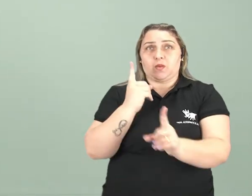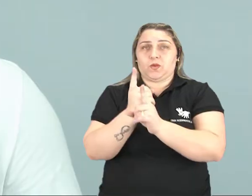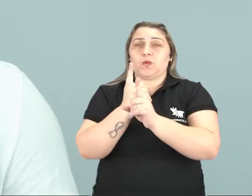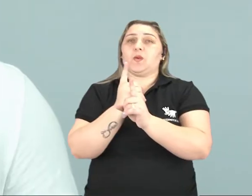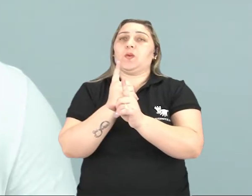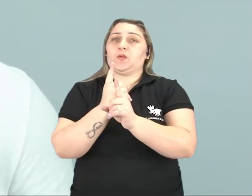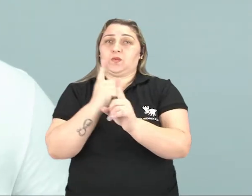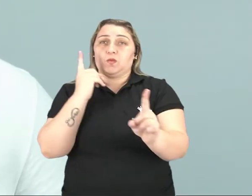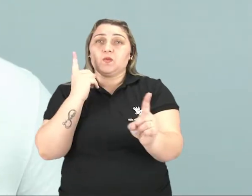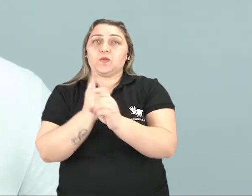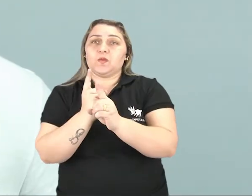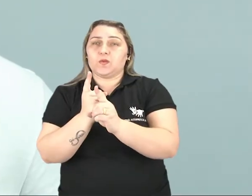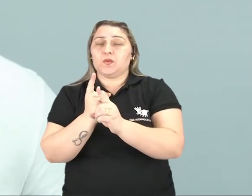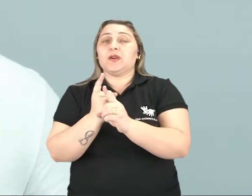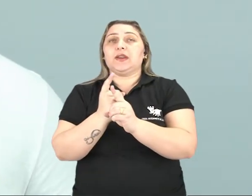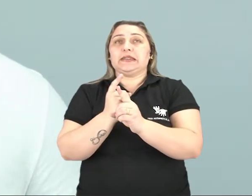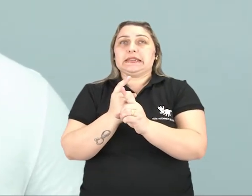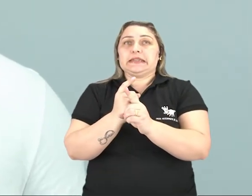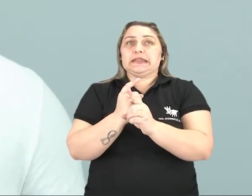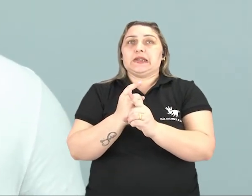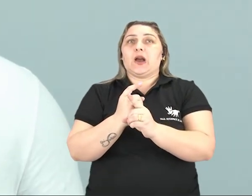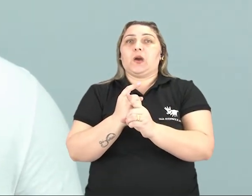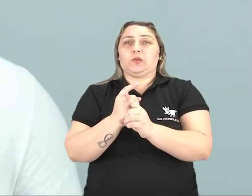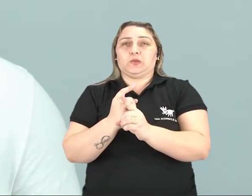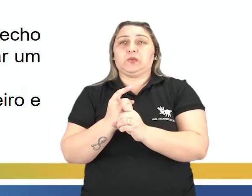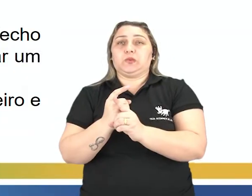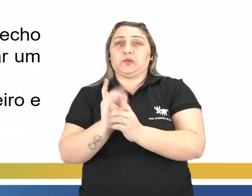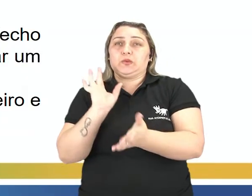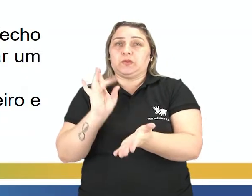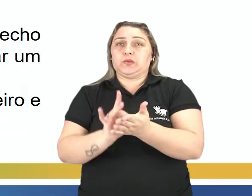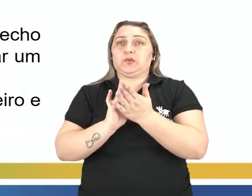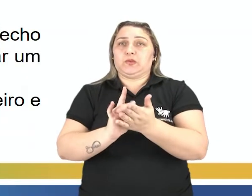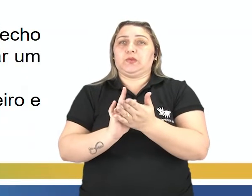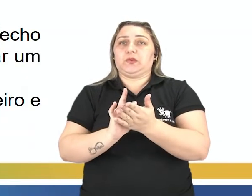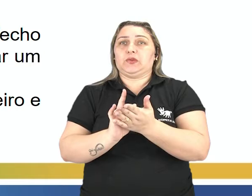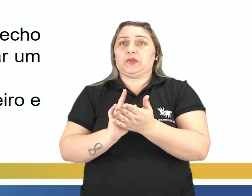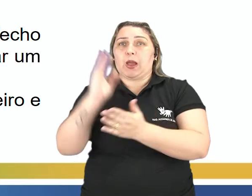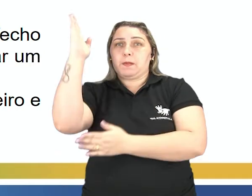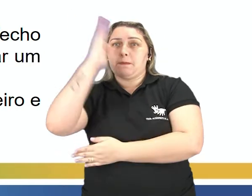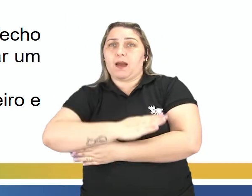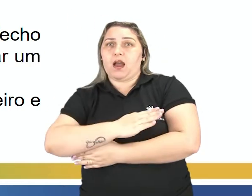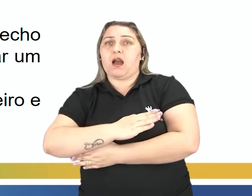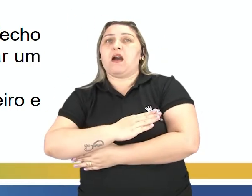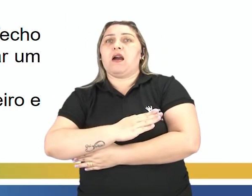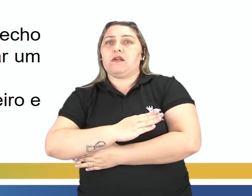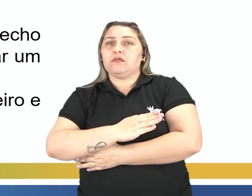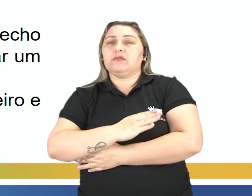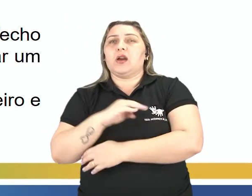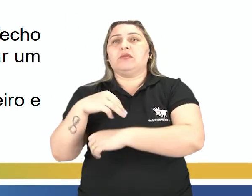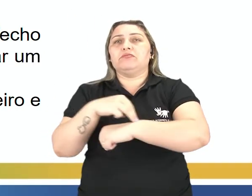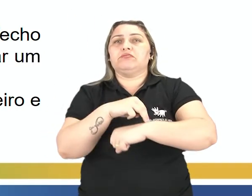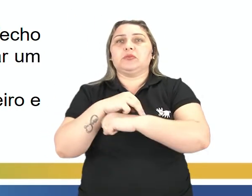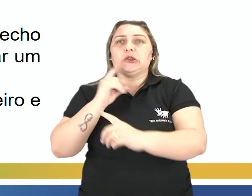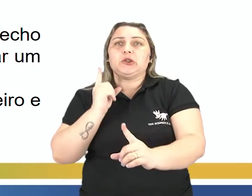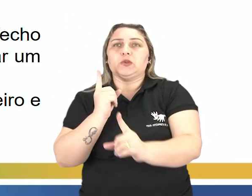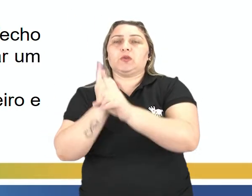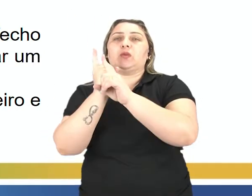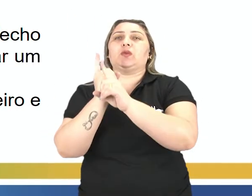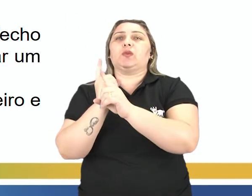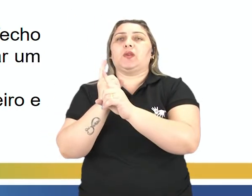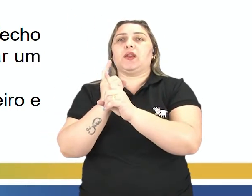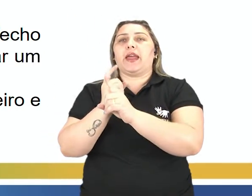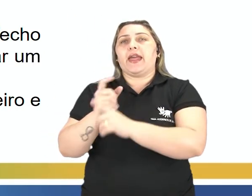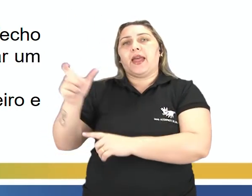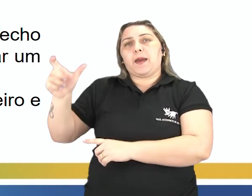clímax. Exemplo, um encontro eletrizante. Em um encontro eletrizante, ele confronta o verdadeiro